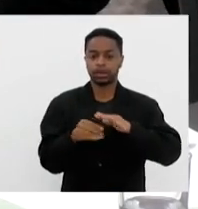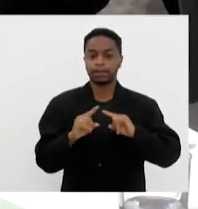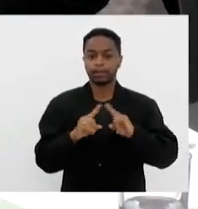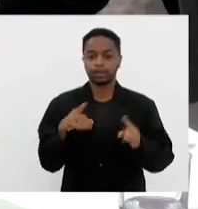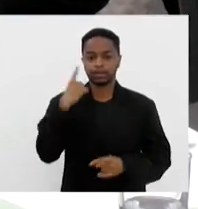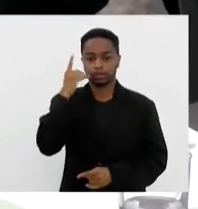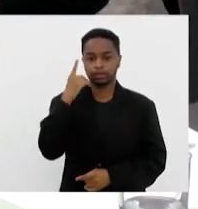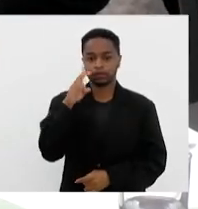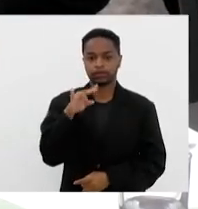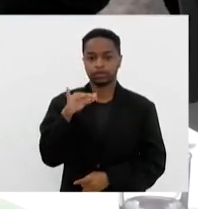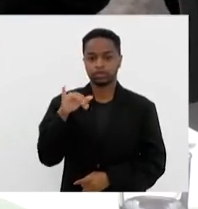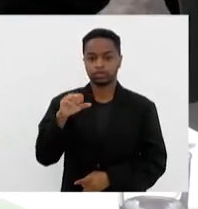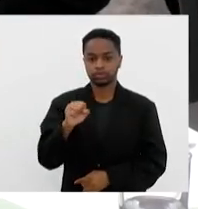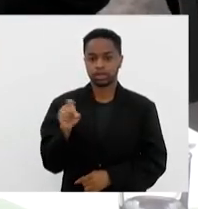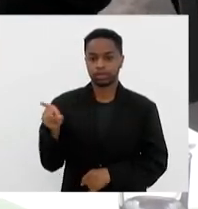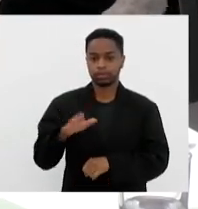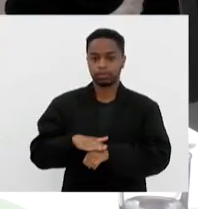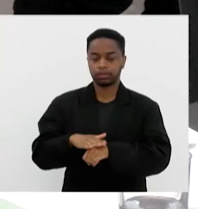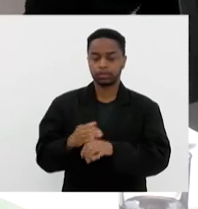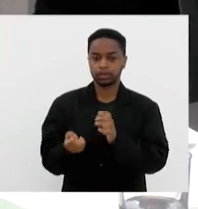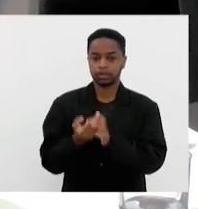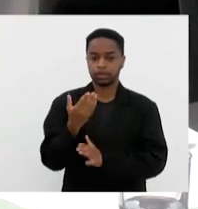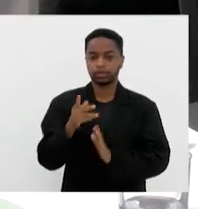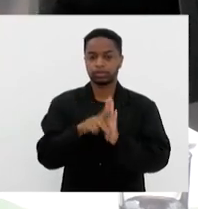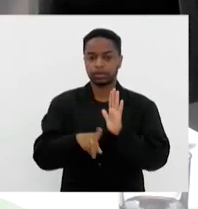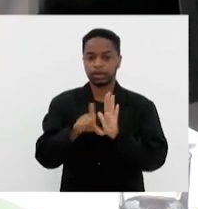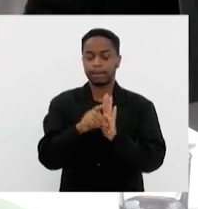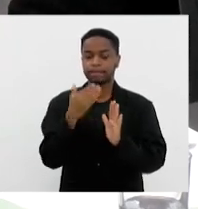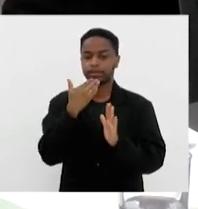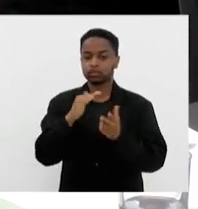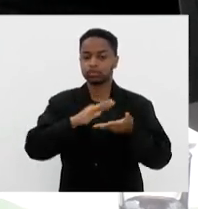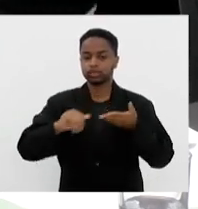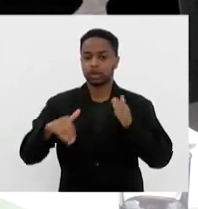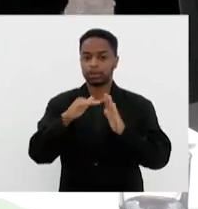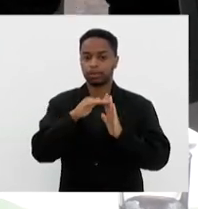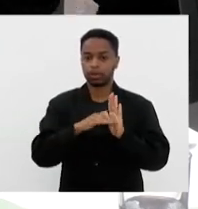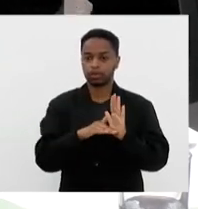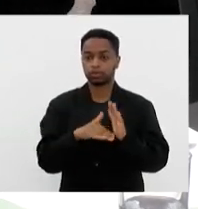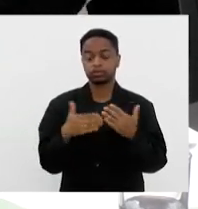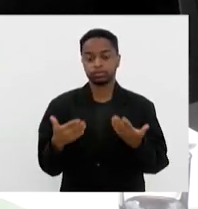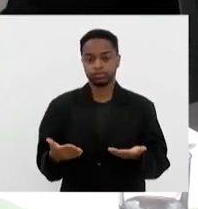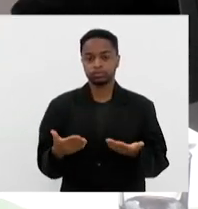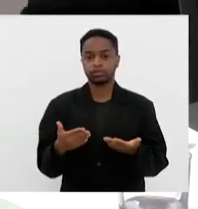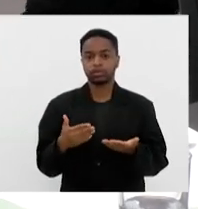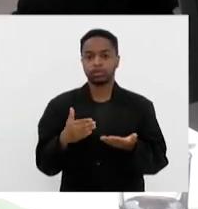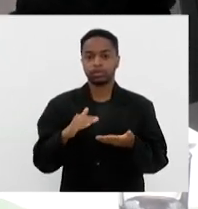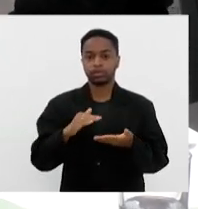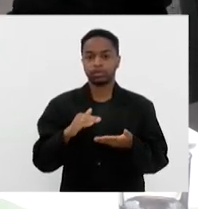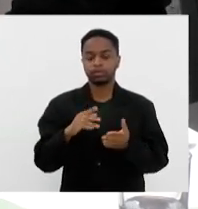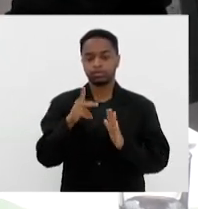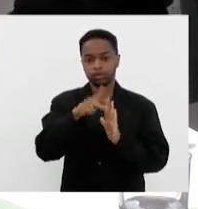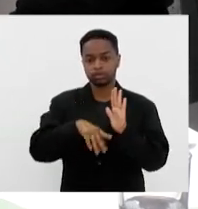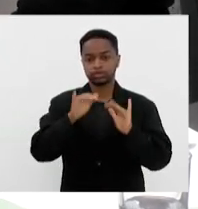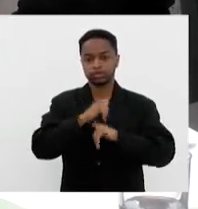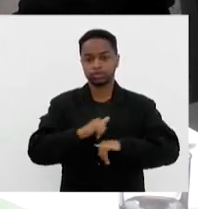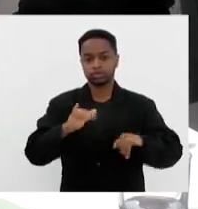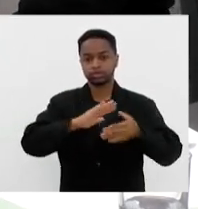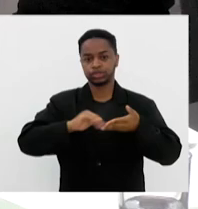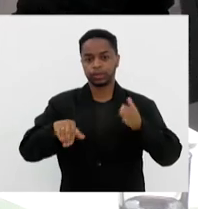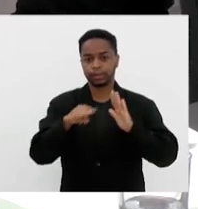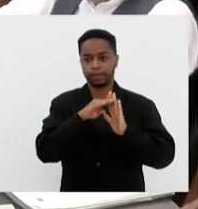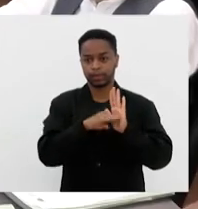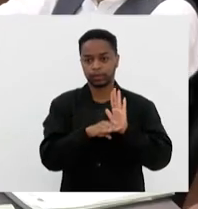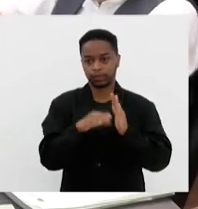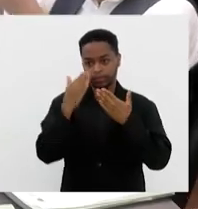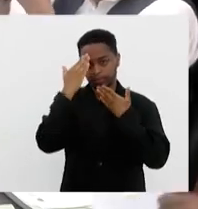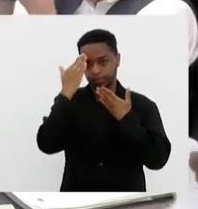Vinícius Cozzolino, autor do PL, pediu para retirar de pauta. Então, o projeto foi cantado e retirado de pauta.